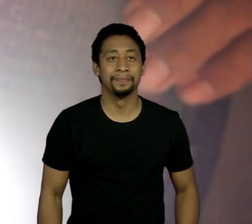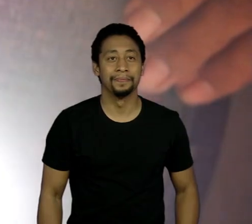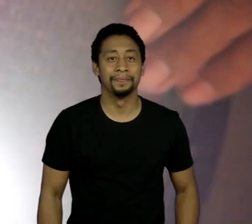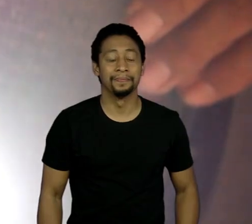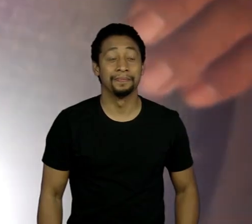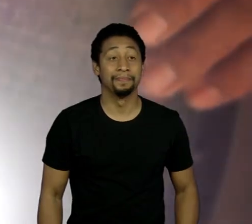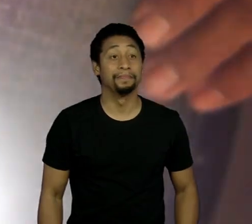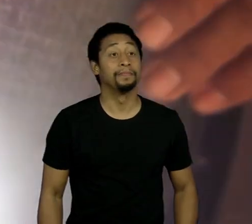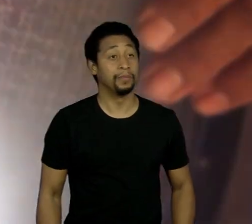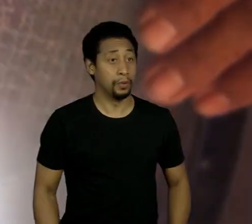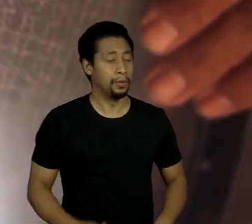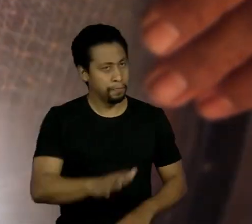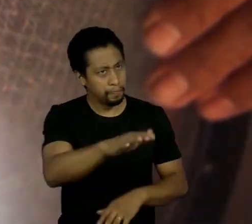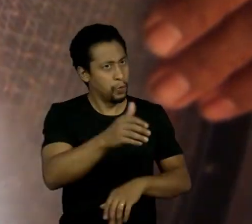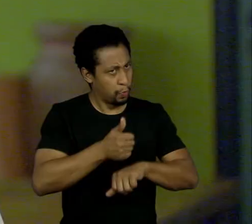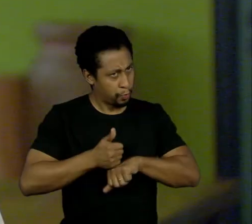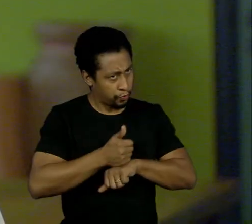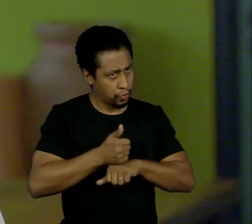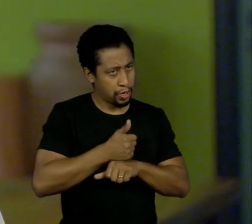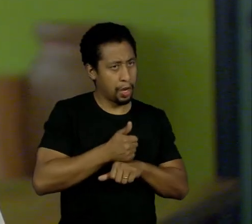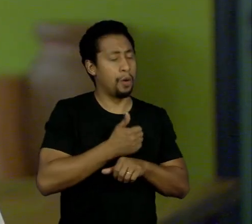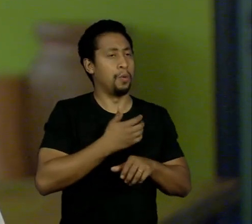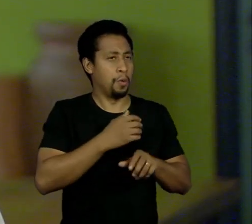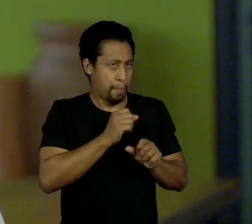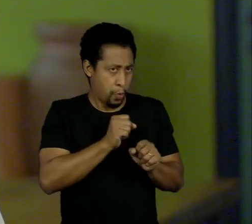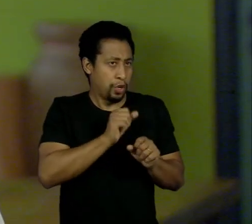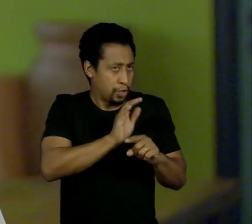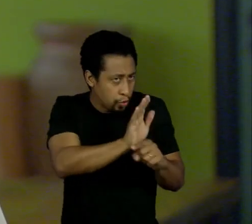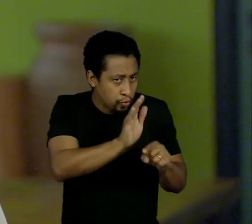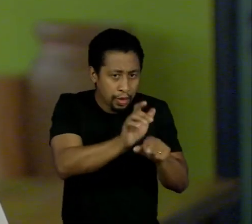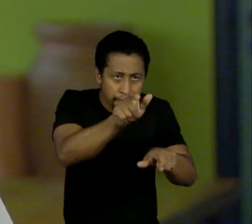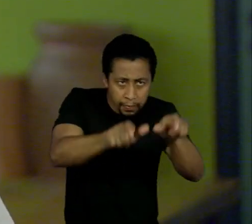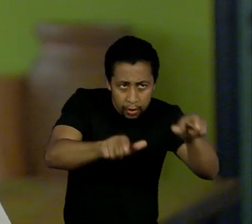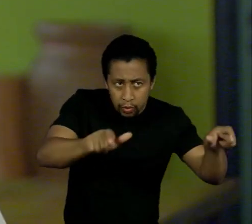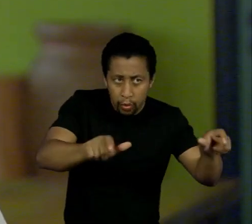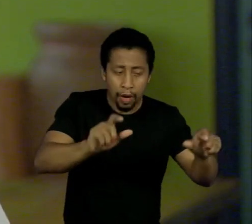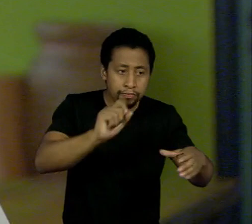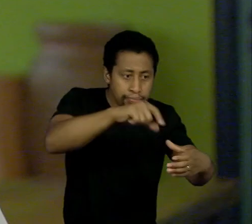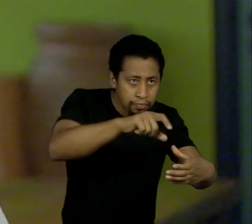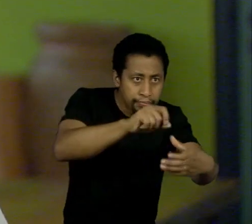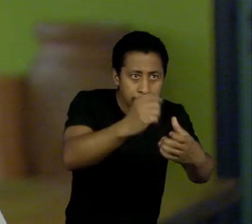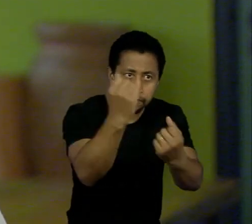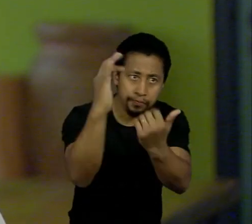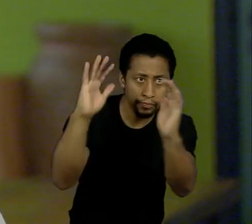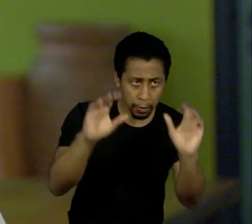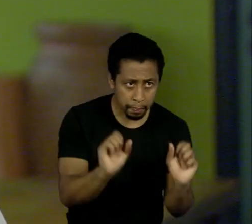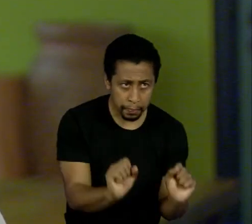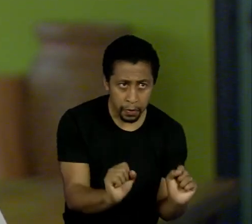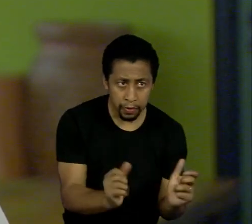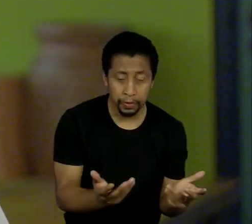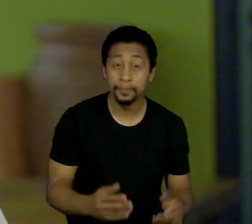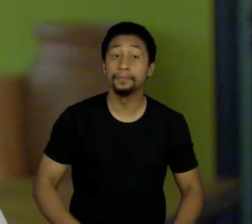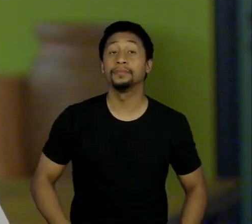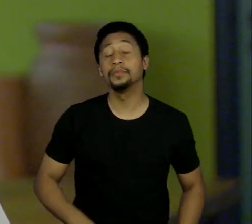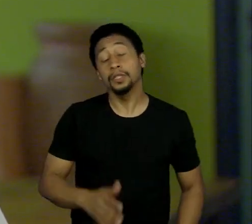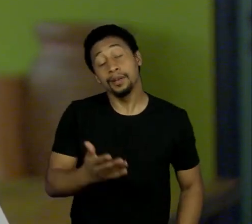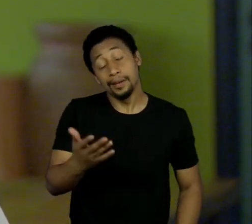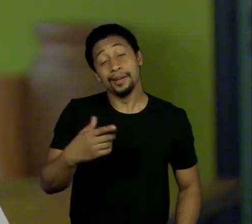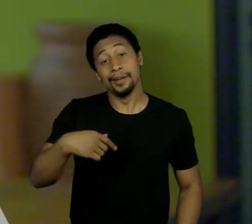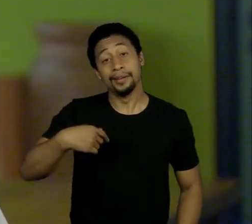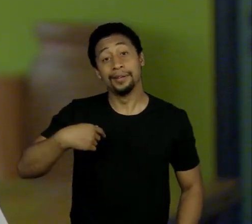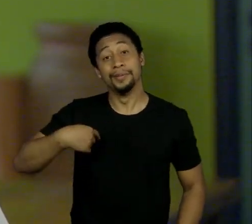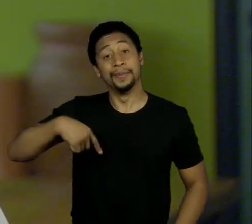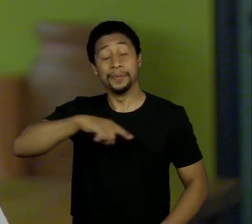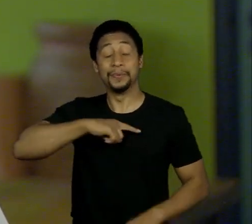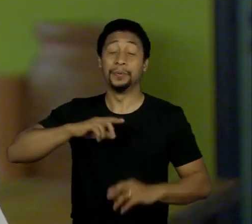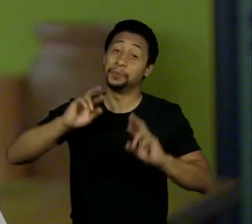O guia pode inspirar outras pessoas a fazerem um reflorestamento também? É o que a gente espera, né? Porque a gente tem lá também como que se coleta a planta,